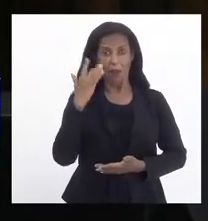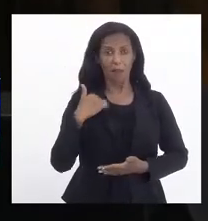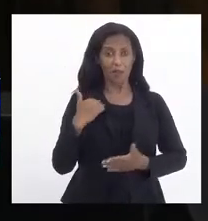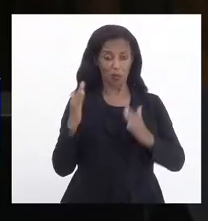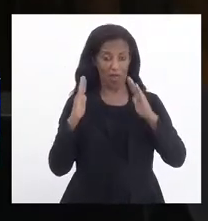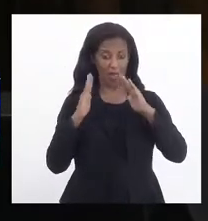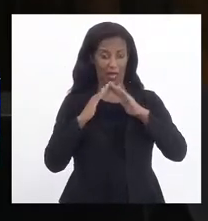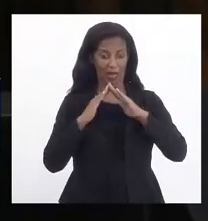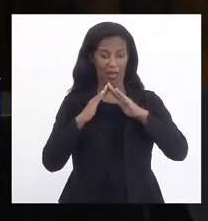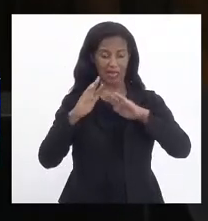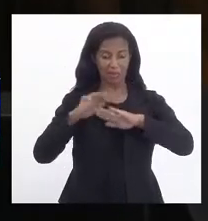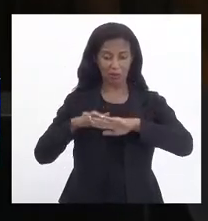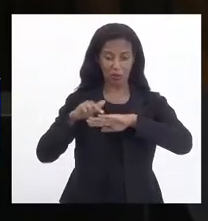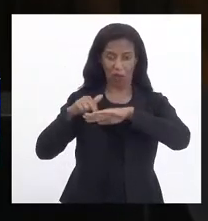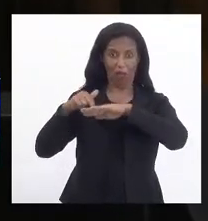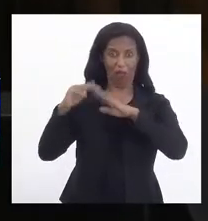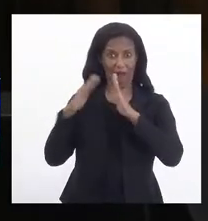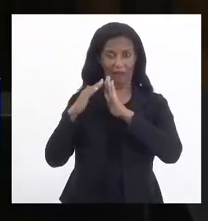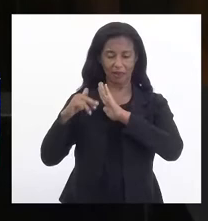é afundam na lama.